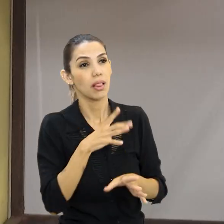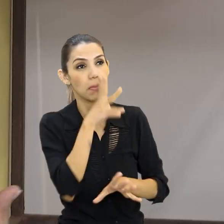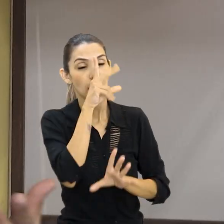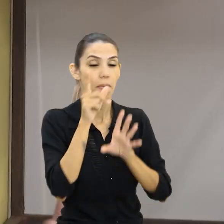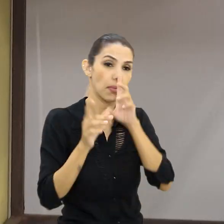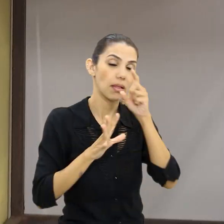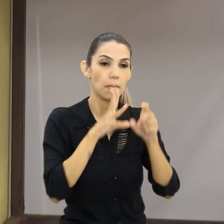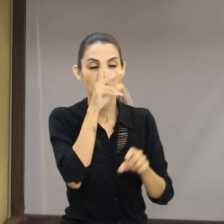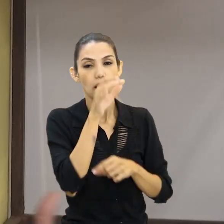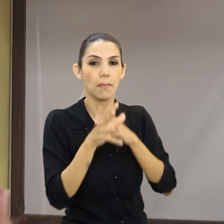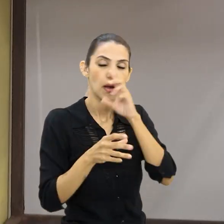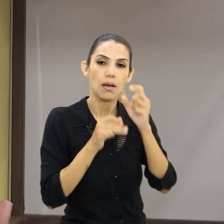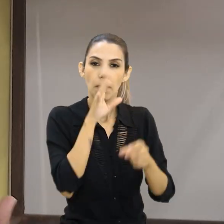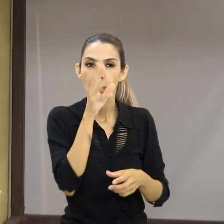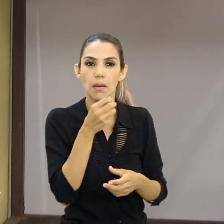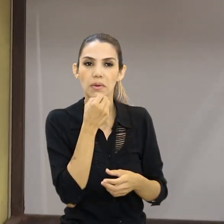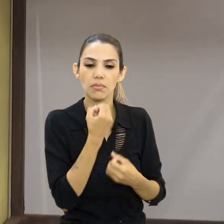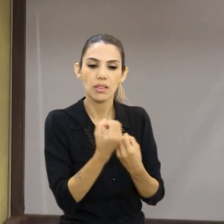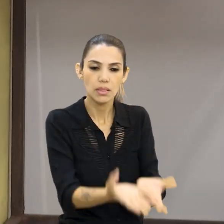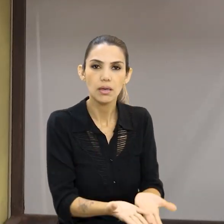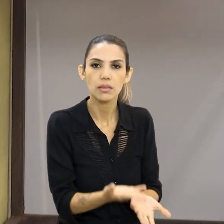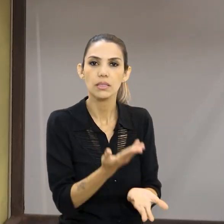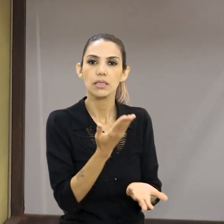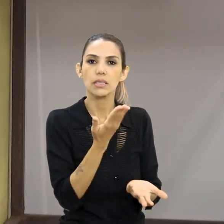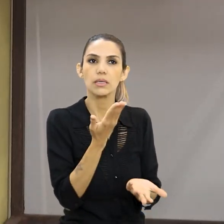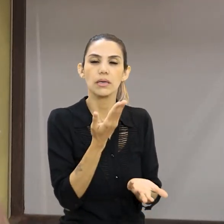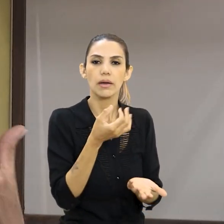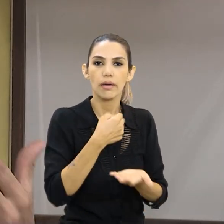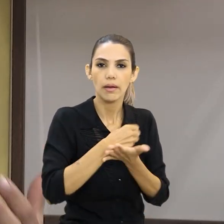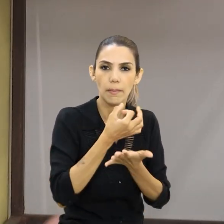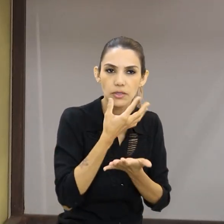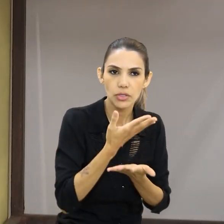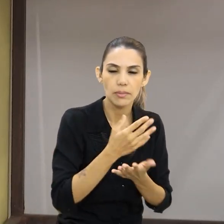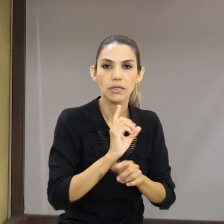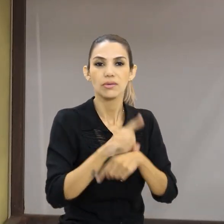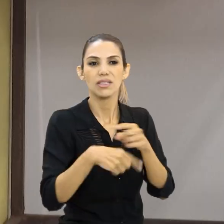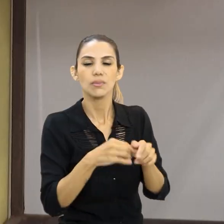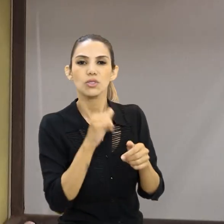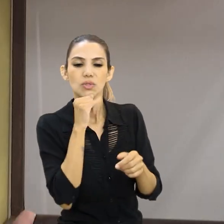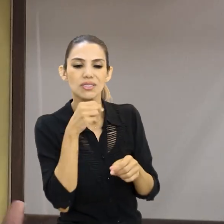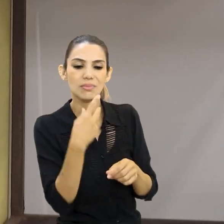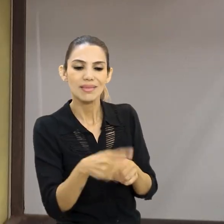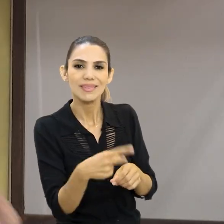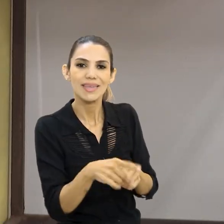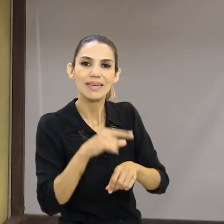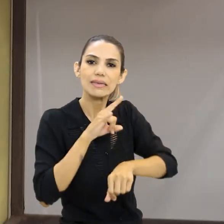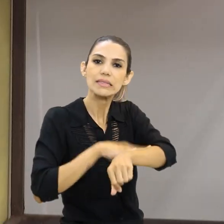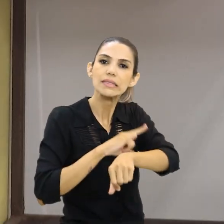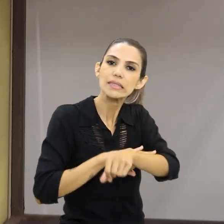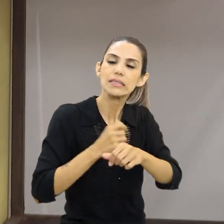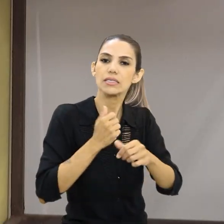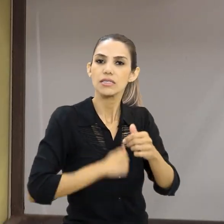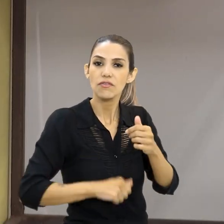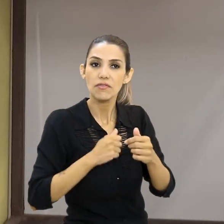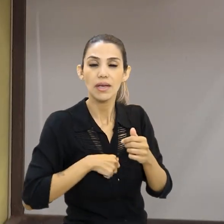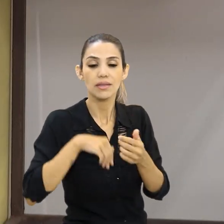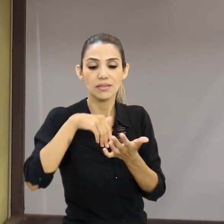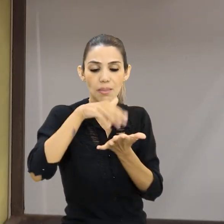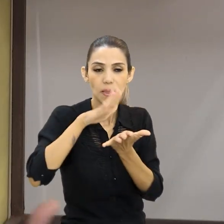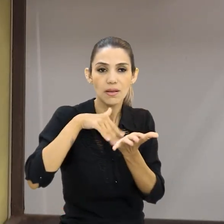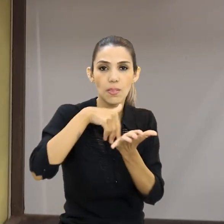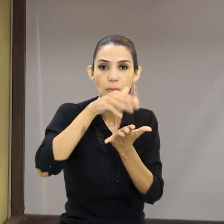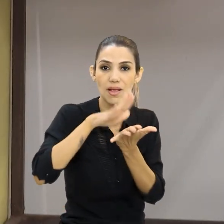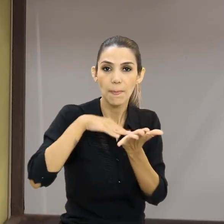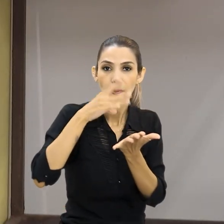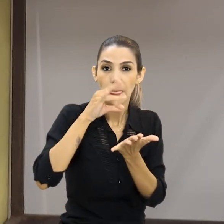todas as excretas que acontecem, né, no sangue, nas fezes, na urina, na própria saliva, né? E o